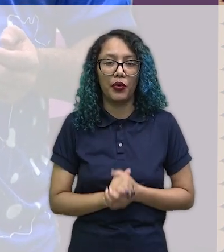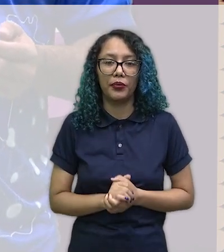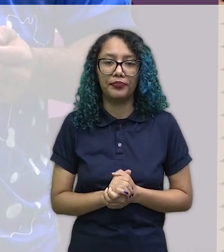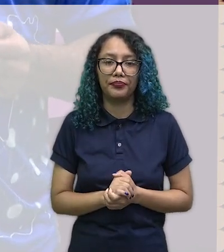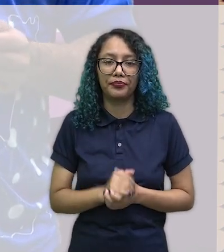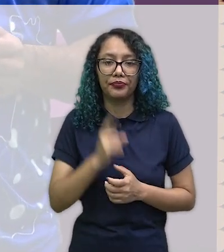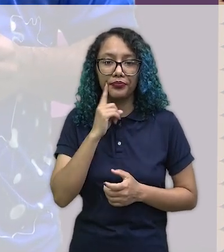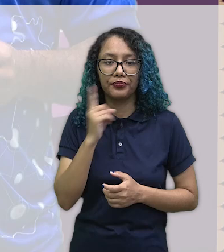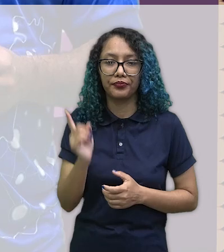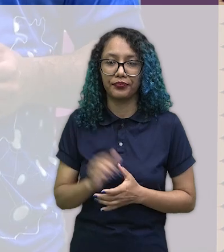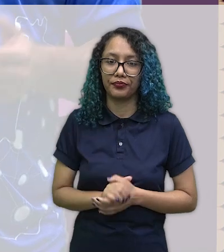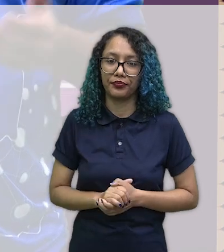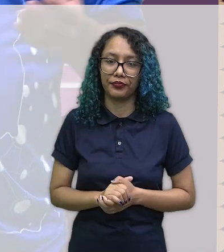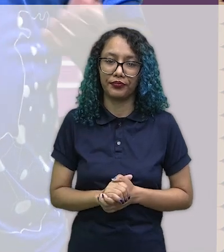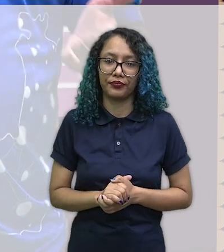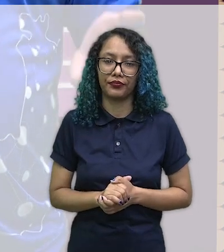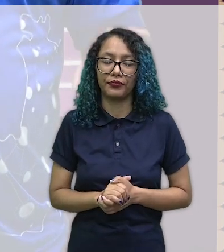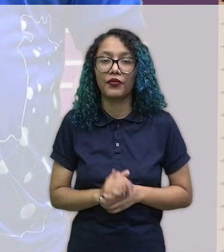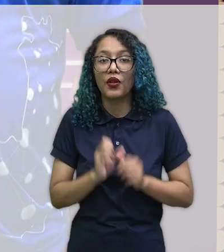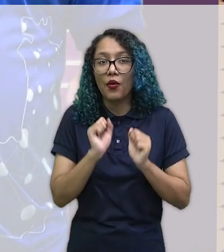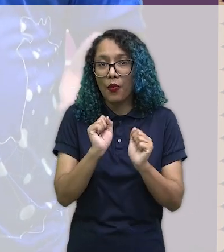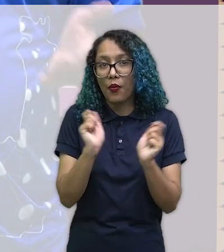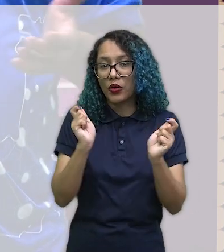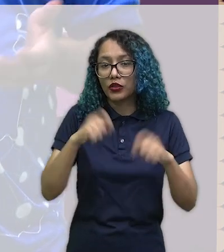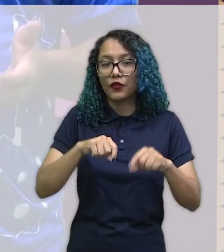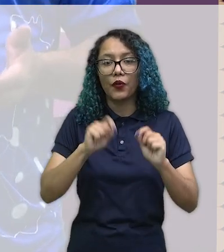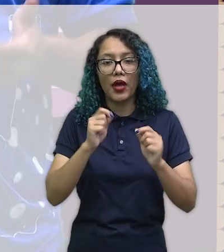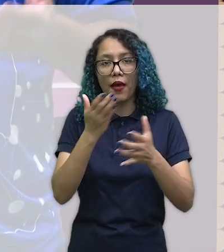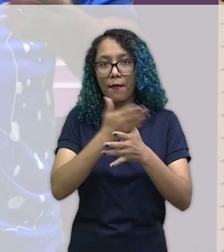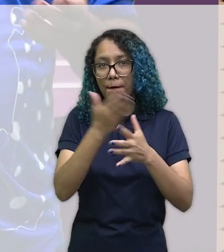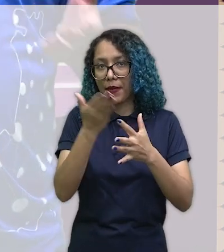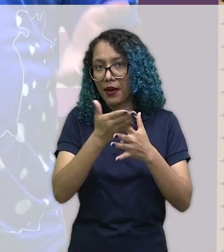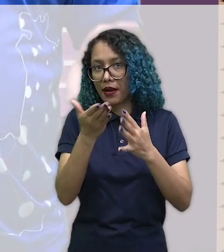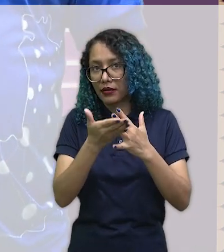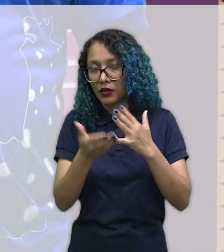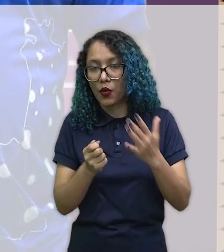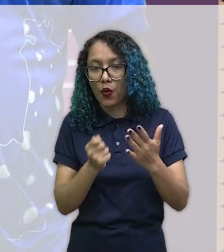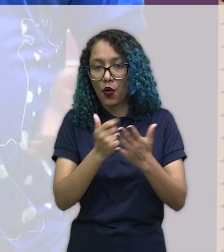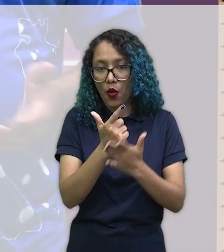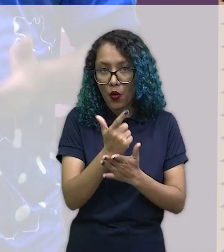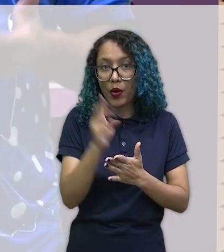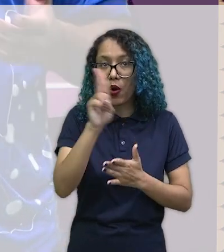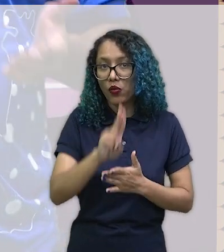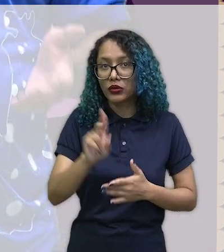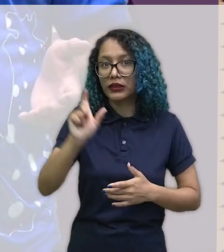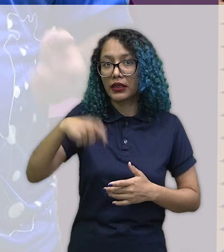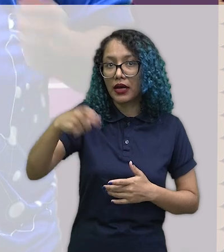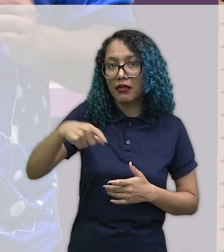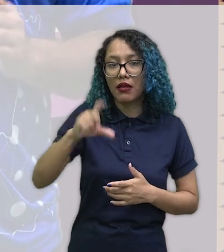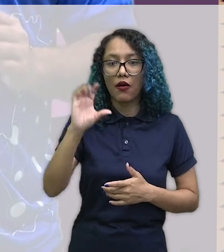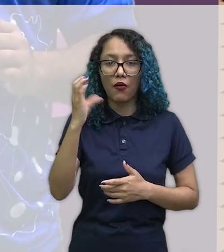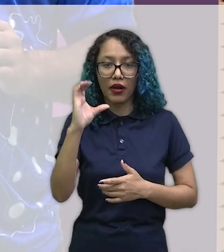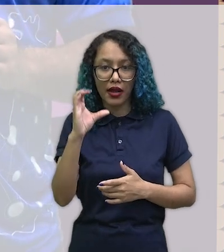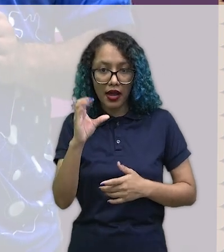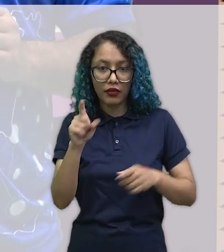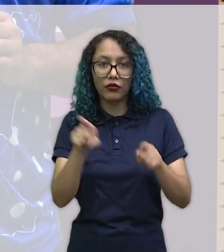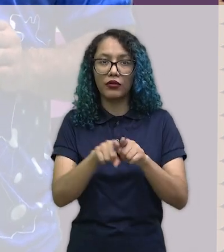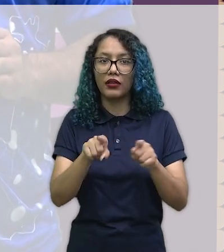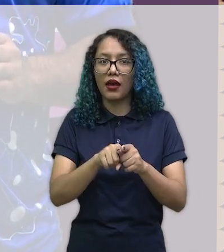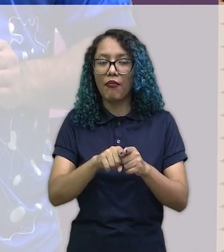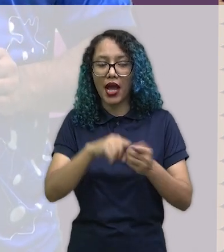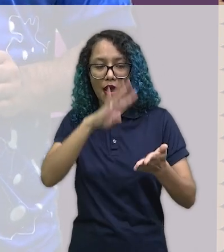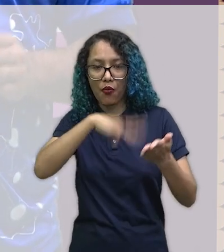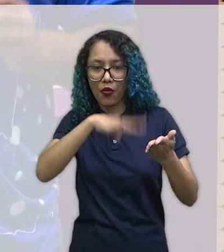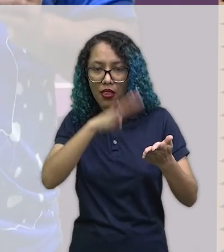Acompanhe aqui ao meu lado que nós temos, primeiro, o parcelamento de compras com cartões de crédito, carnês e crediários.